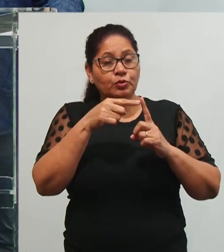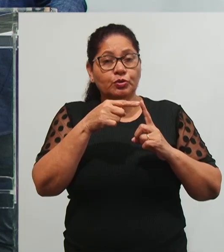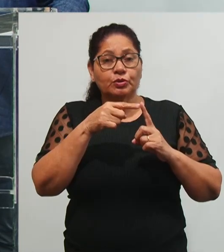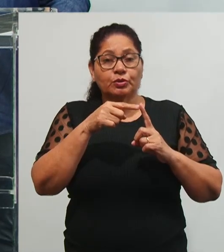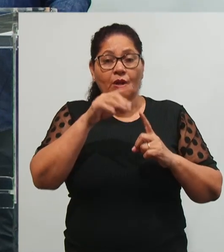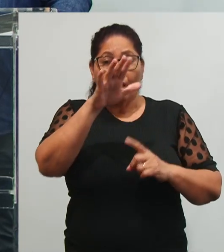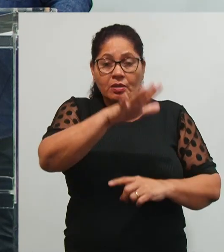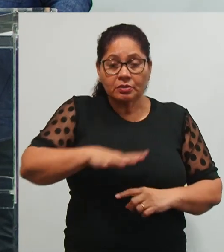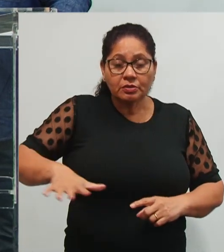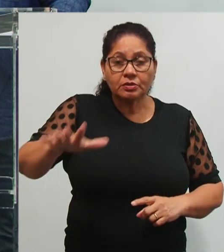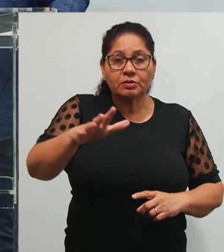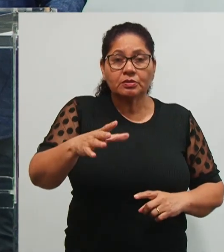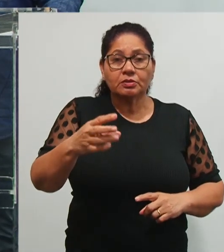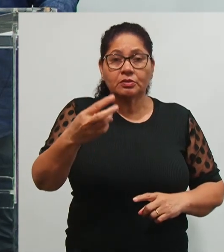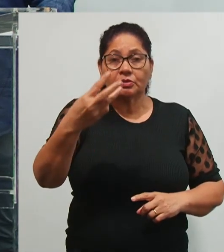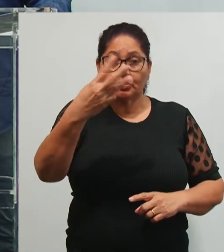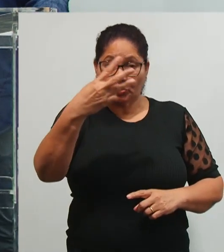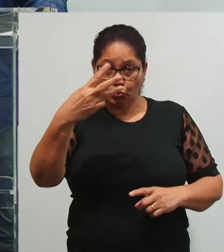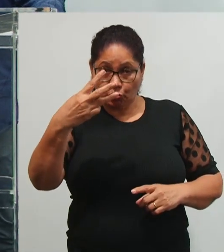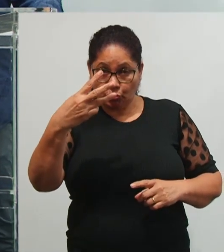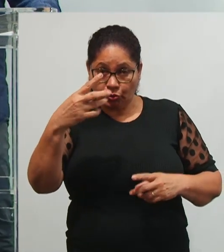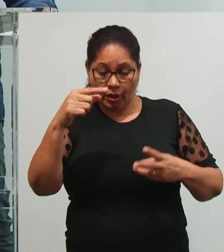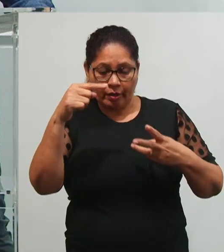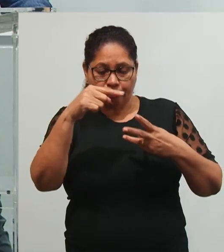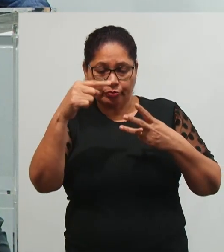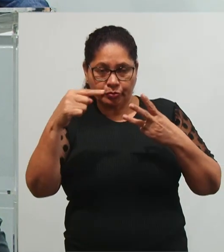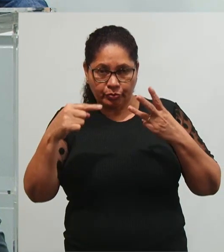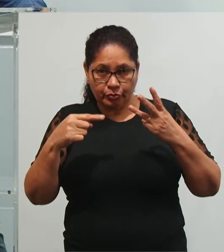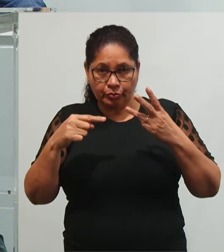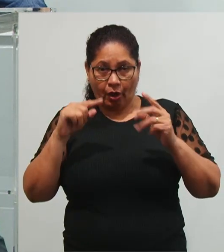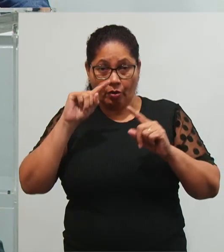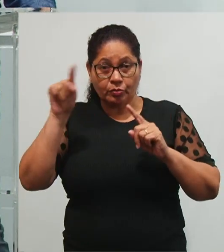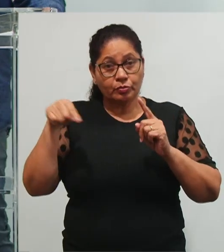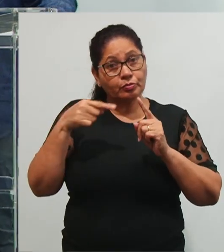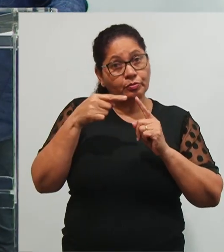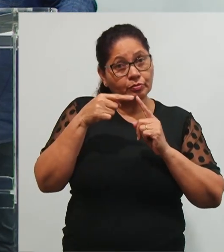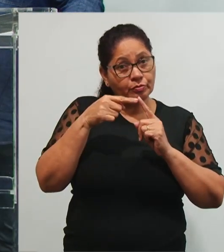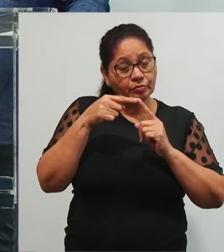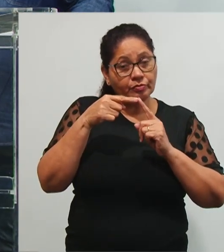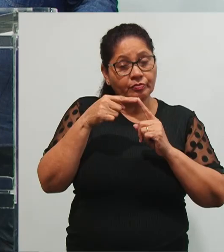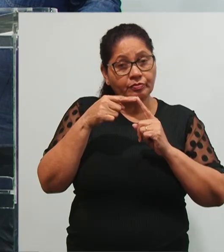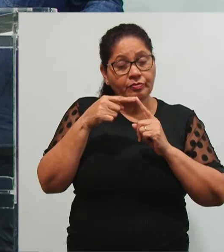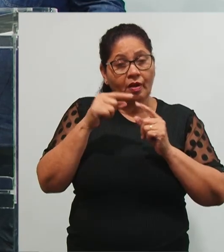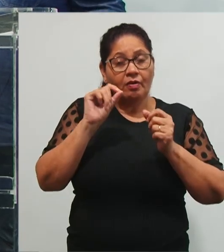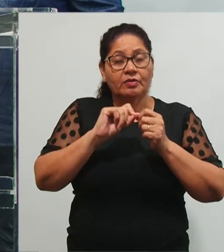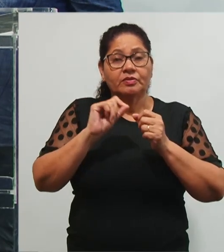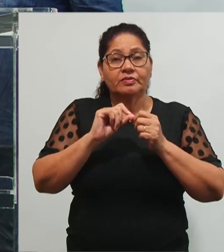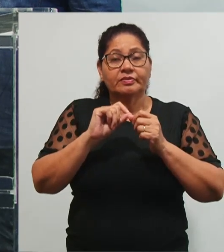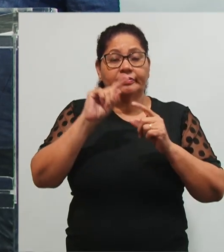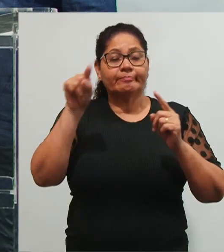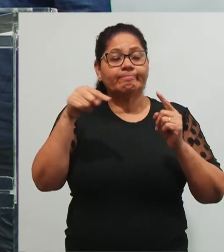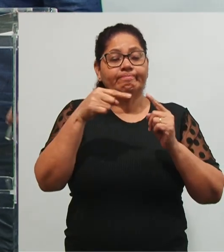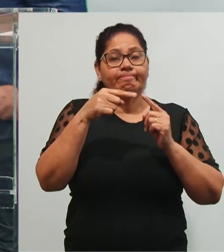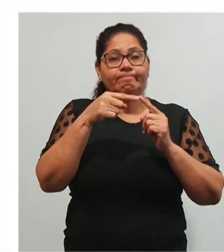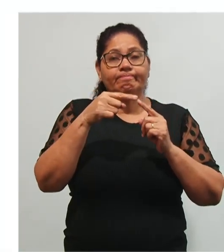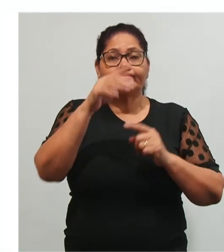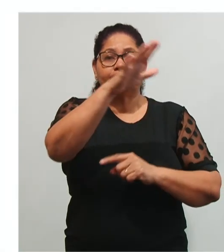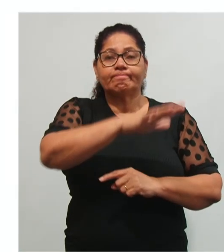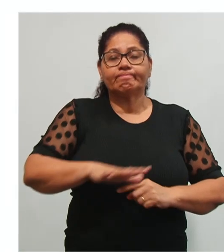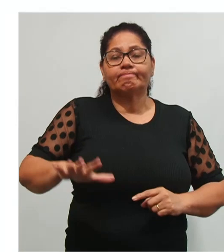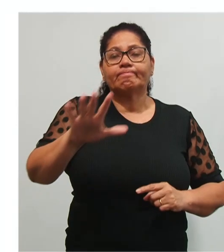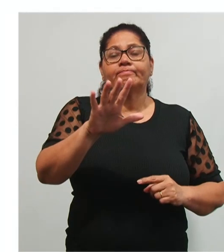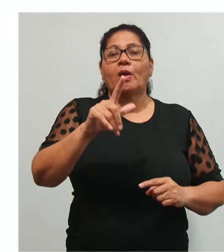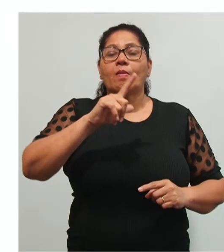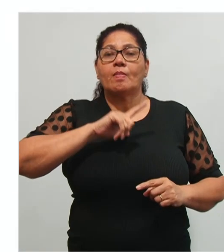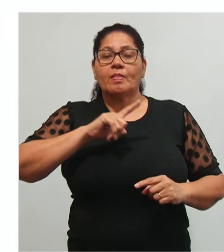nós desdobramos mais 3 objetivos que vão traduzir esse objetivo geral. E